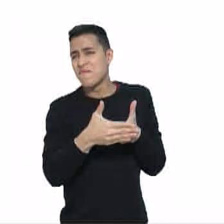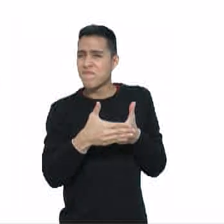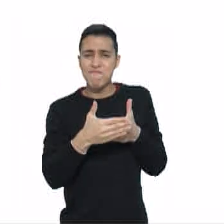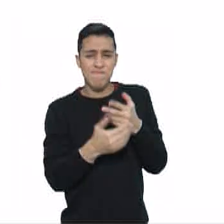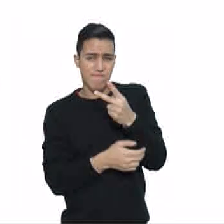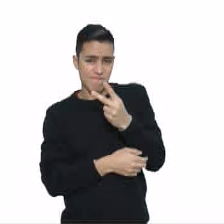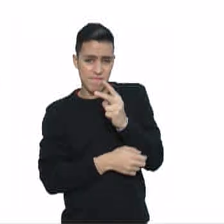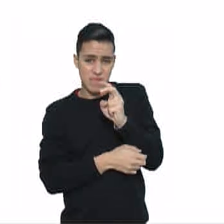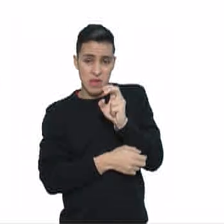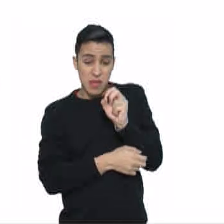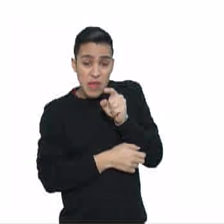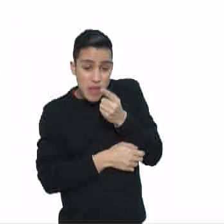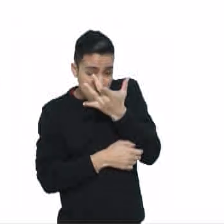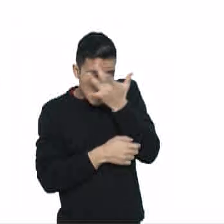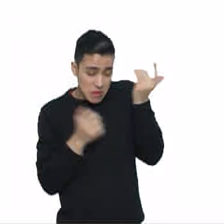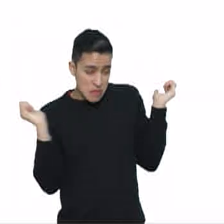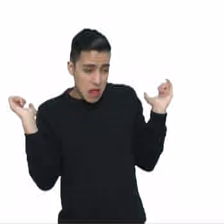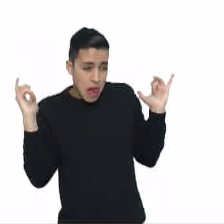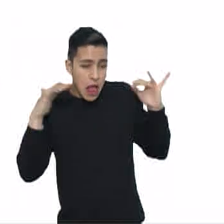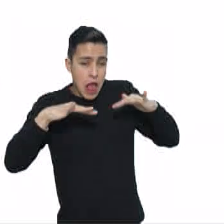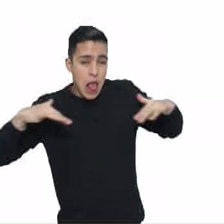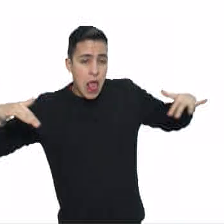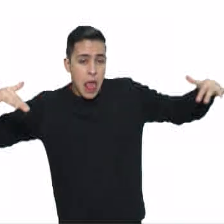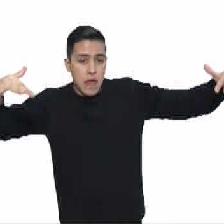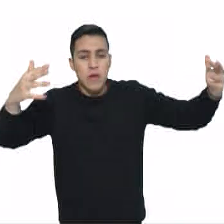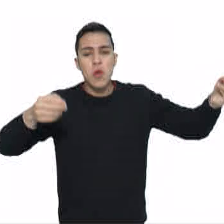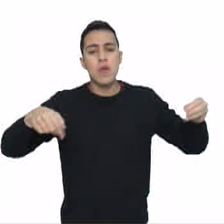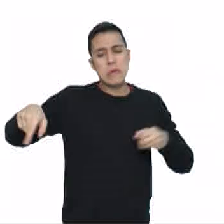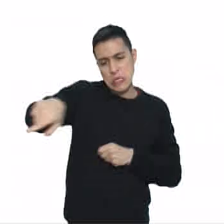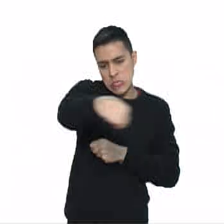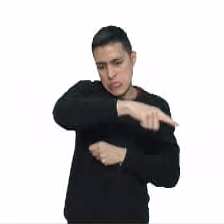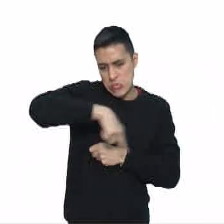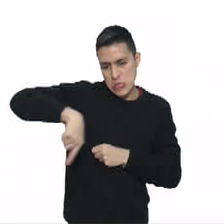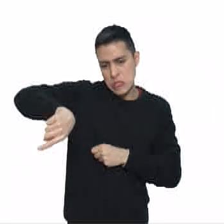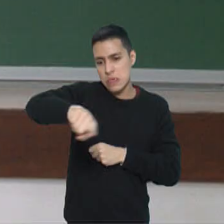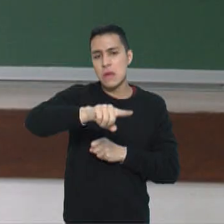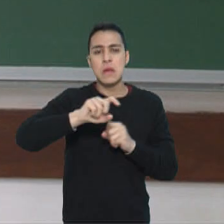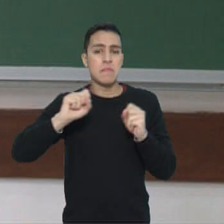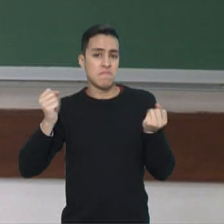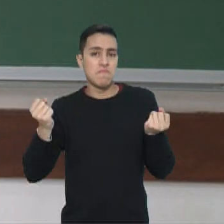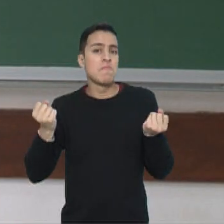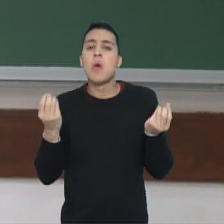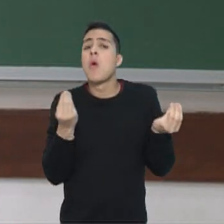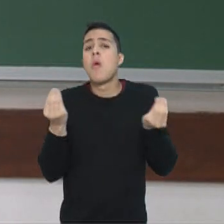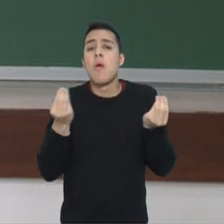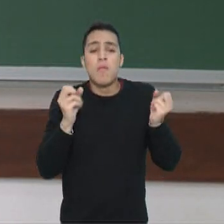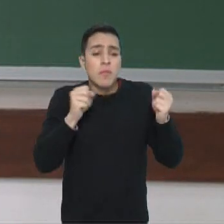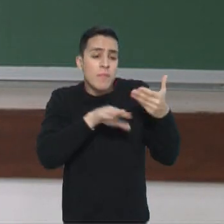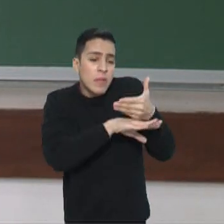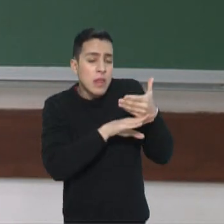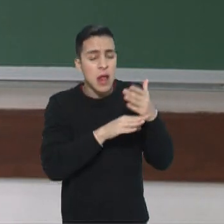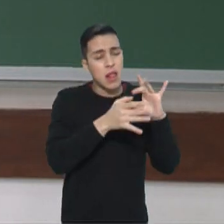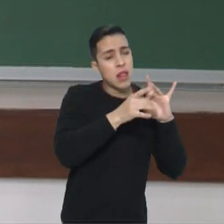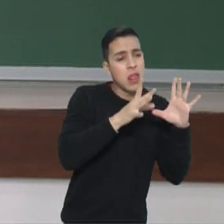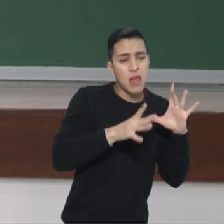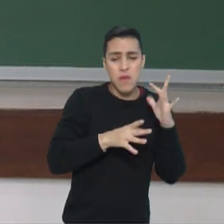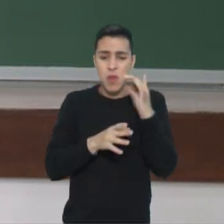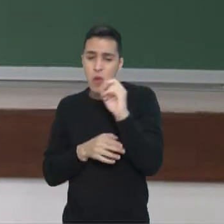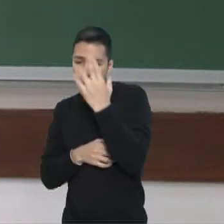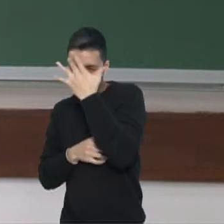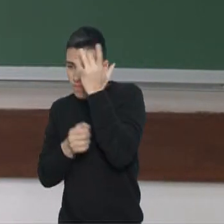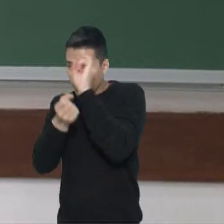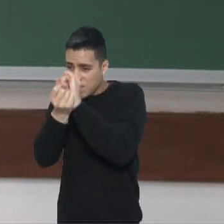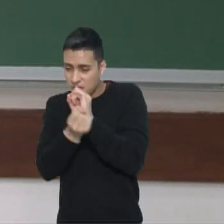de 250 mil pessoas. Os corredores poderiam ser pessoas livres ou pessoas escravizadas também. E geralmente